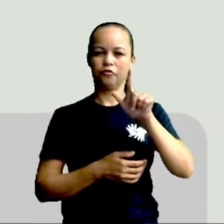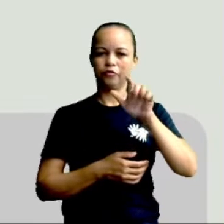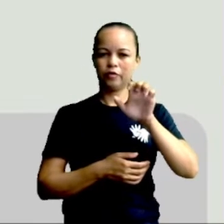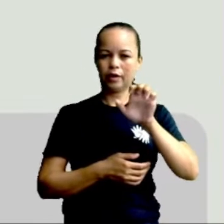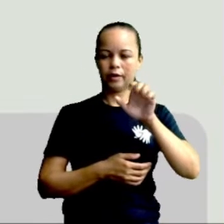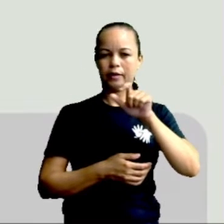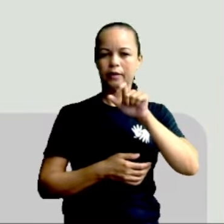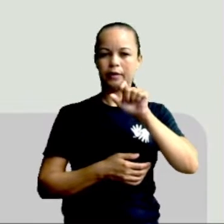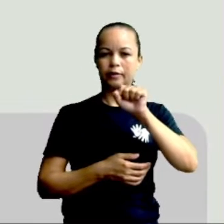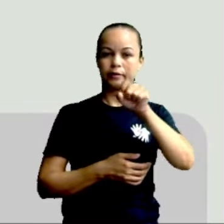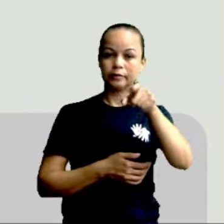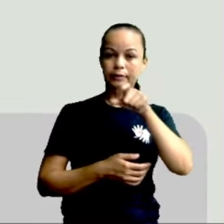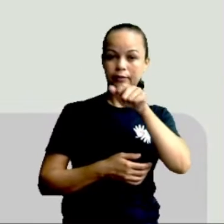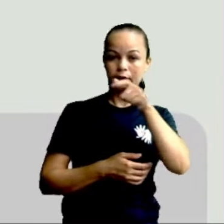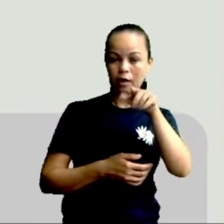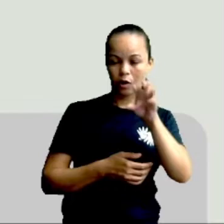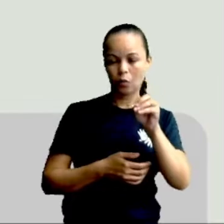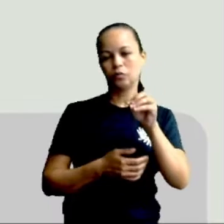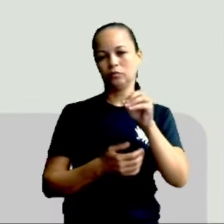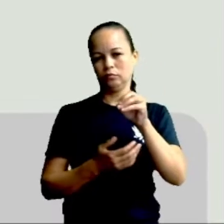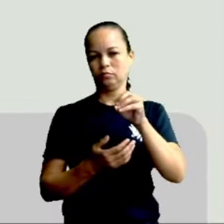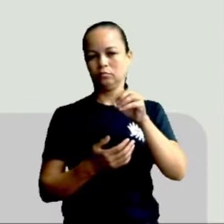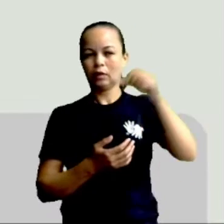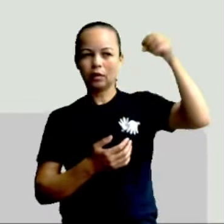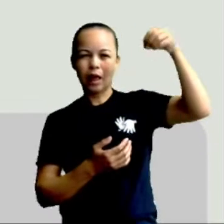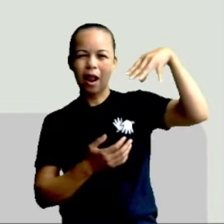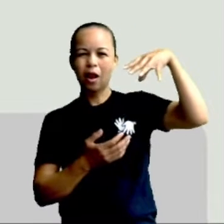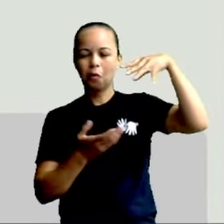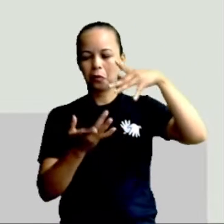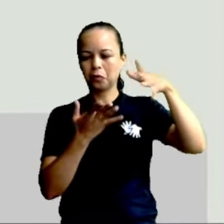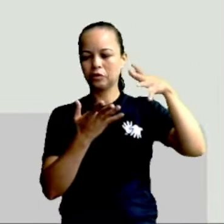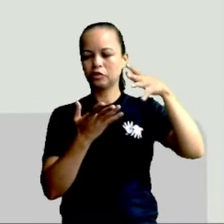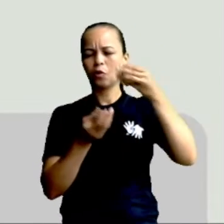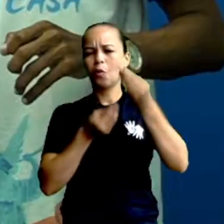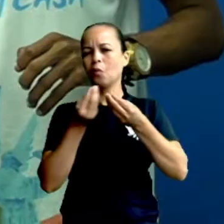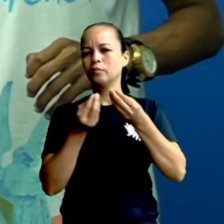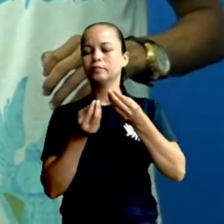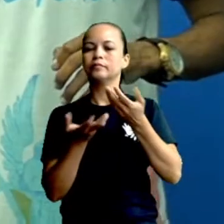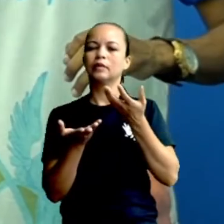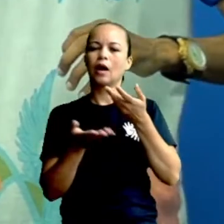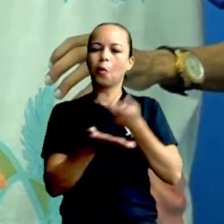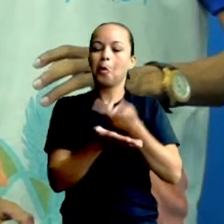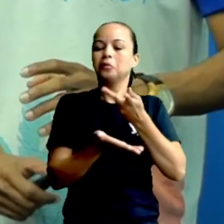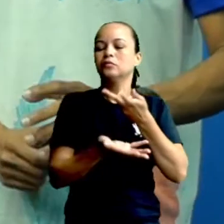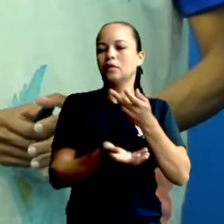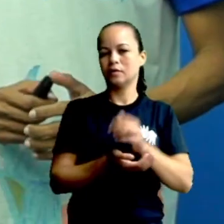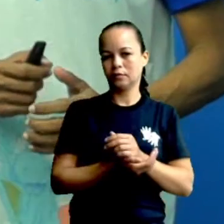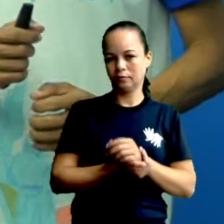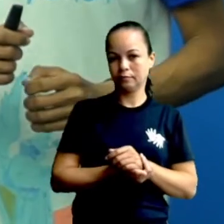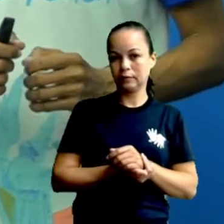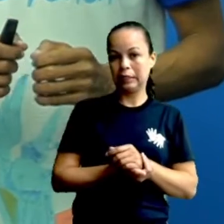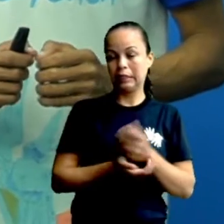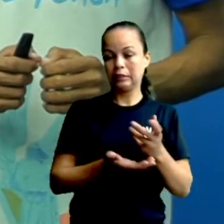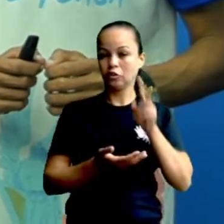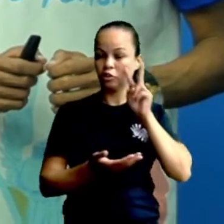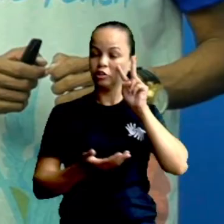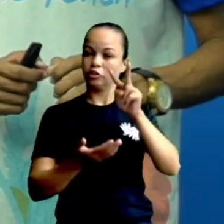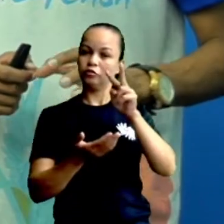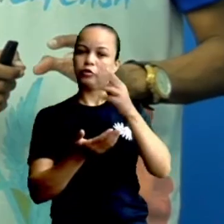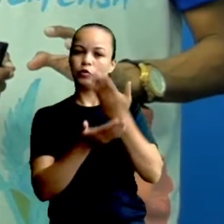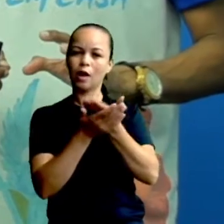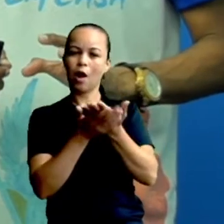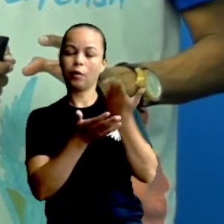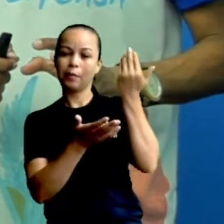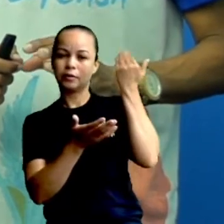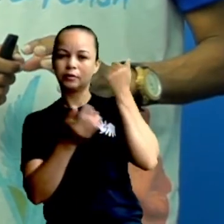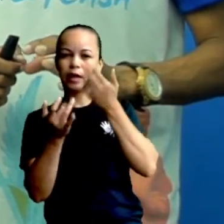luz, tá? No espelho plano. Como é que vai acontecer, professor? A gente viu na aula anterior, né, como a reflexão acontece.